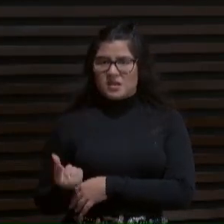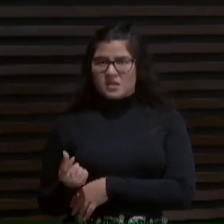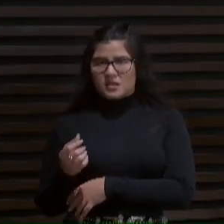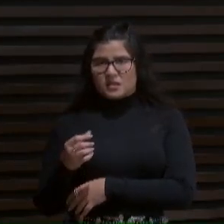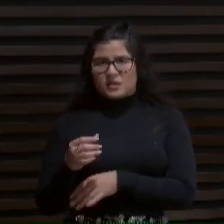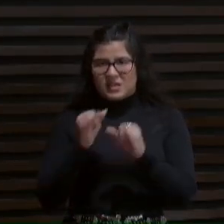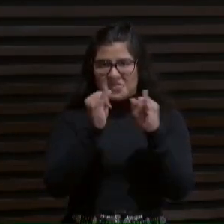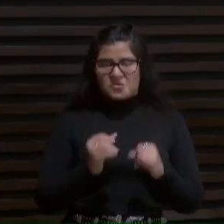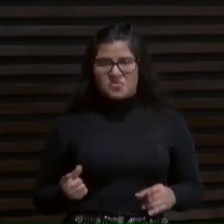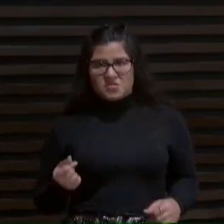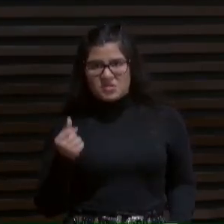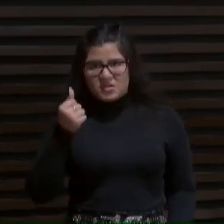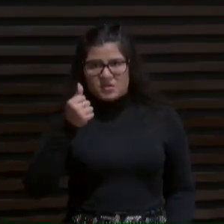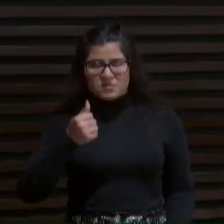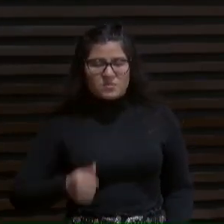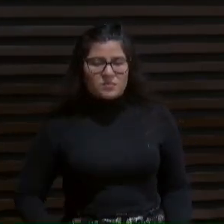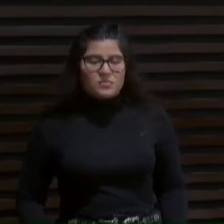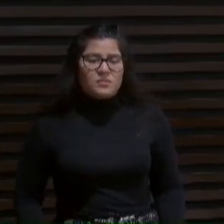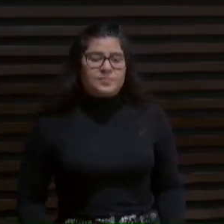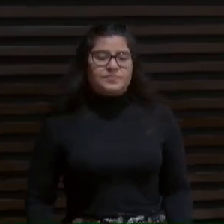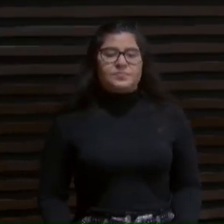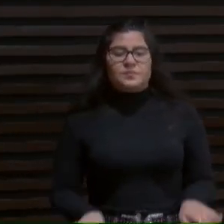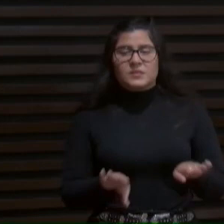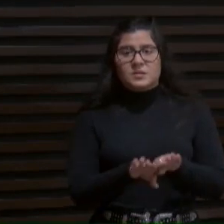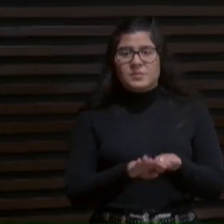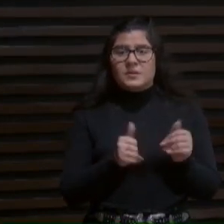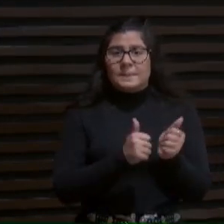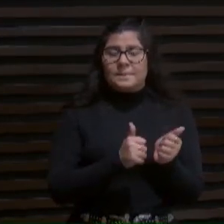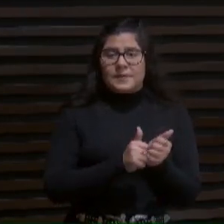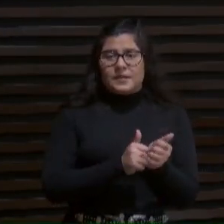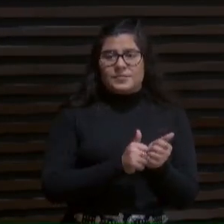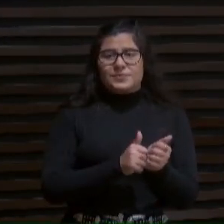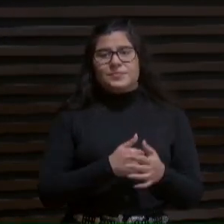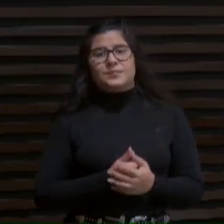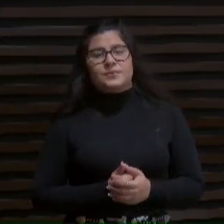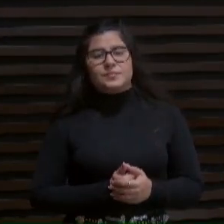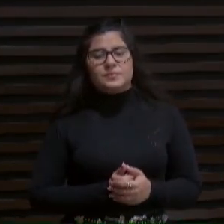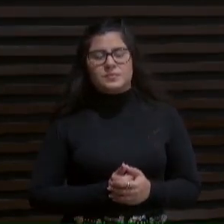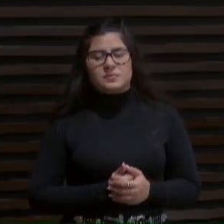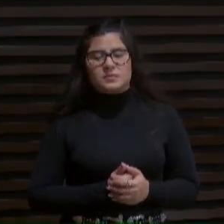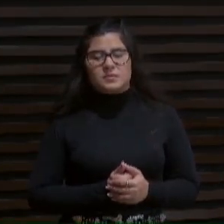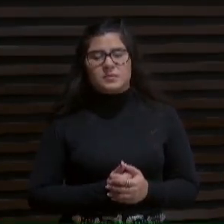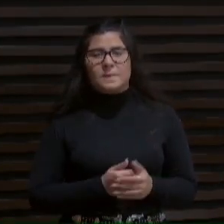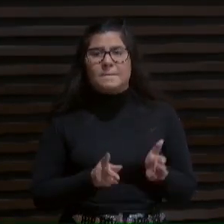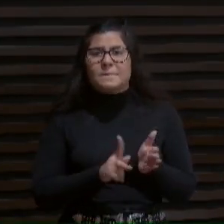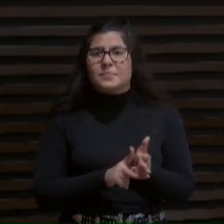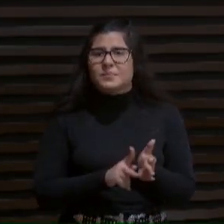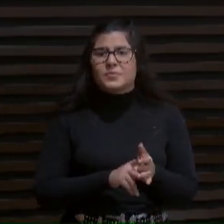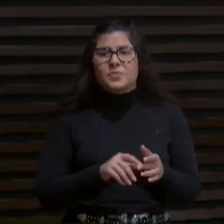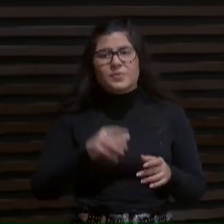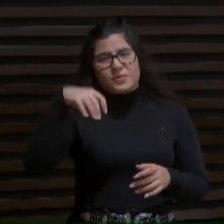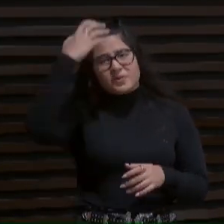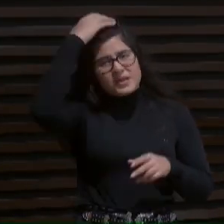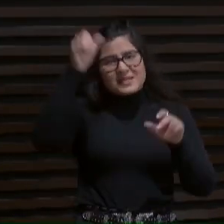templo de Quemos, no outro lado do vale, ali perto da região do Monte das Oliveiras, que o próprio Salomão